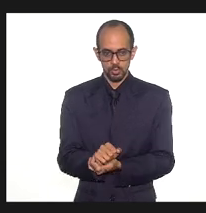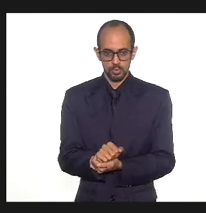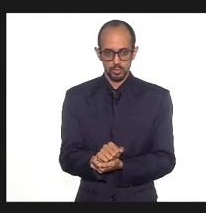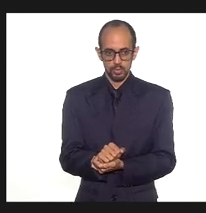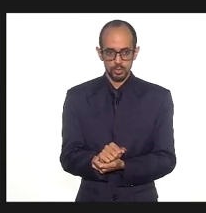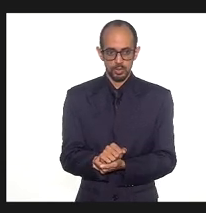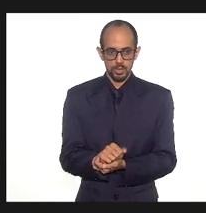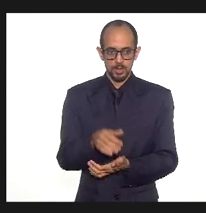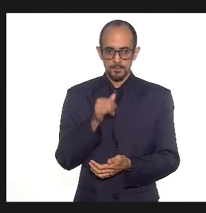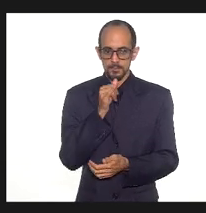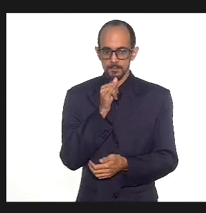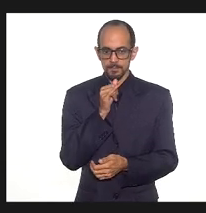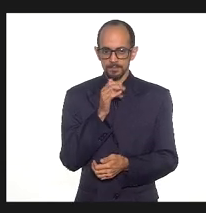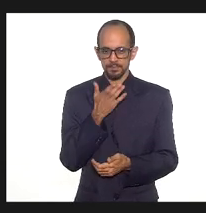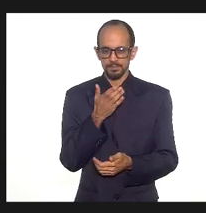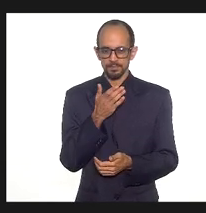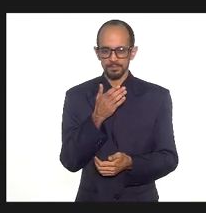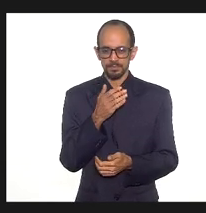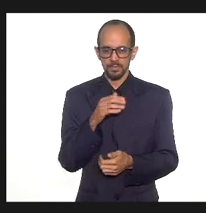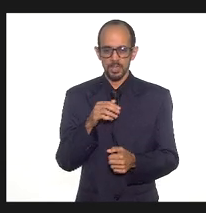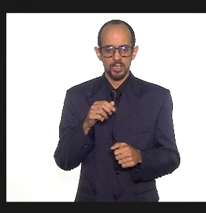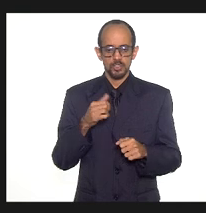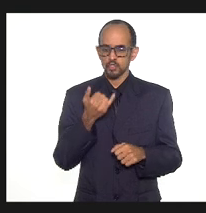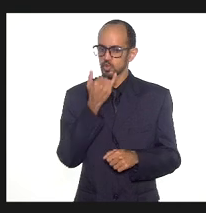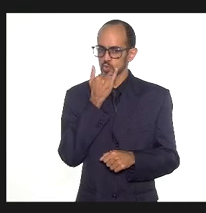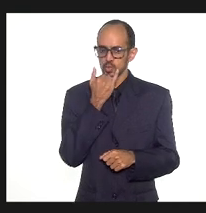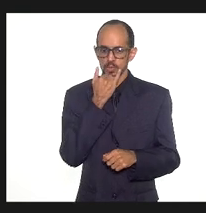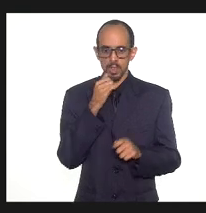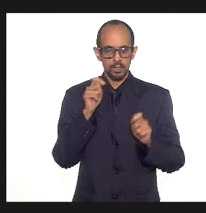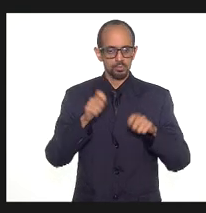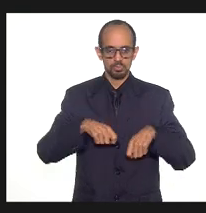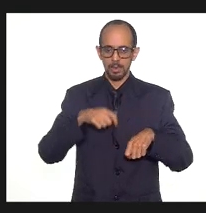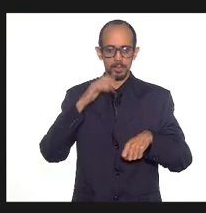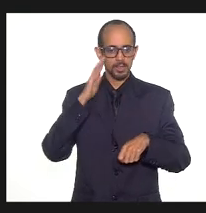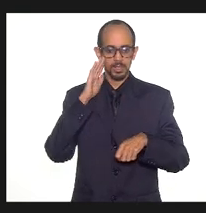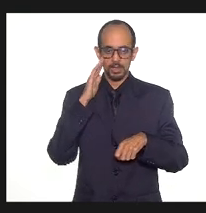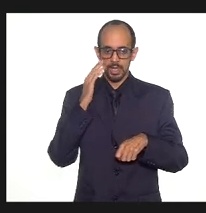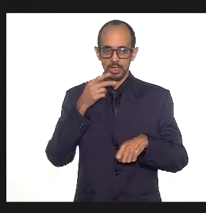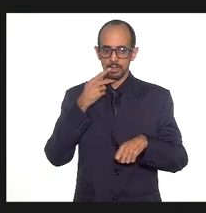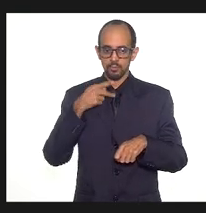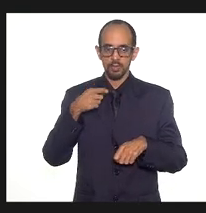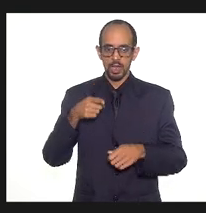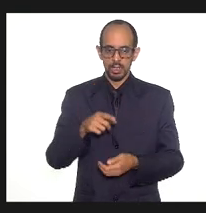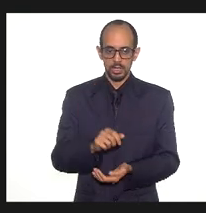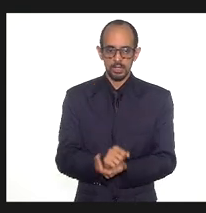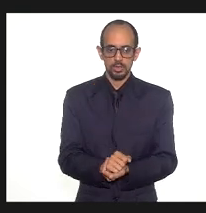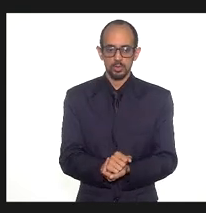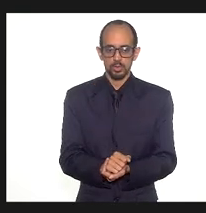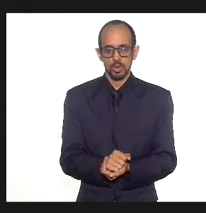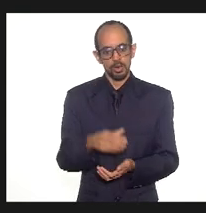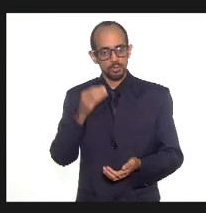gente tem árvores não tão molhadas, a gente tem os manifoldos submarinos, umbilicais e dutos